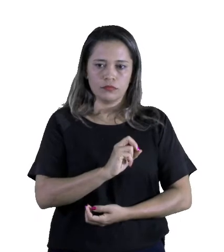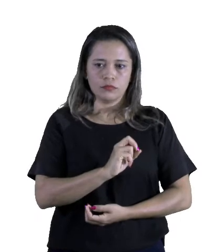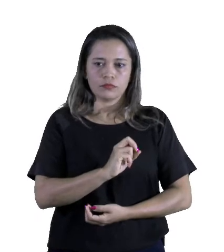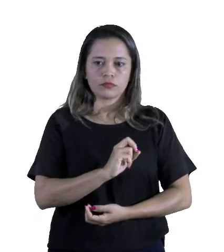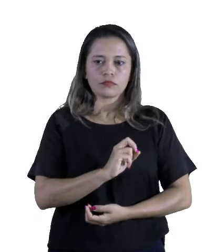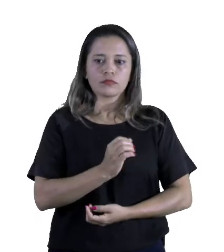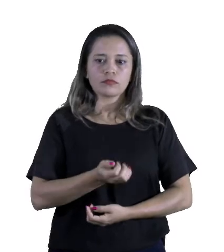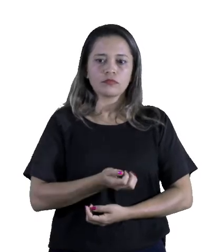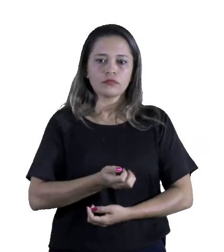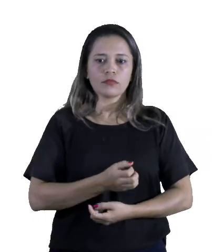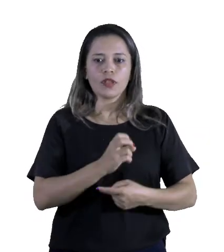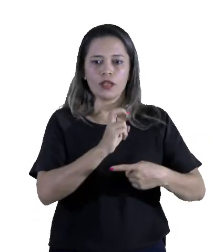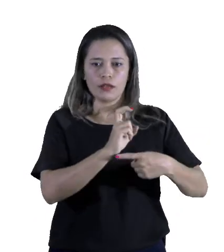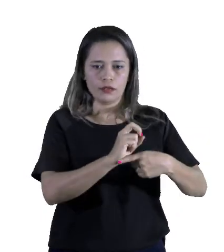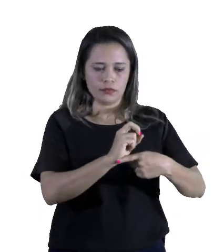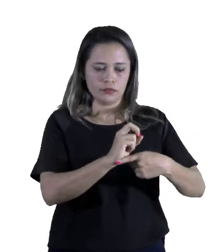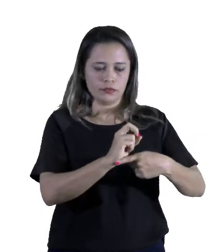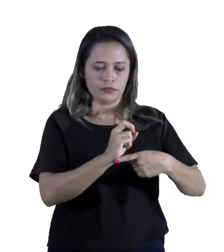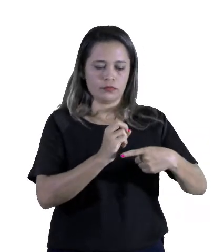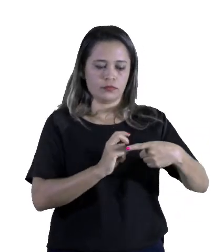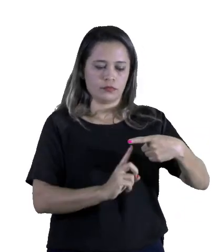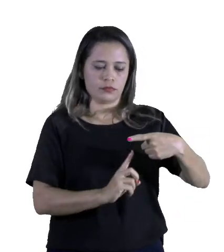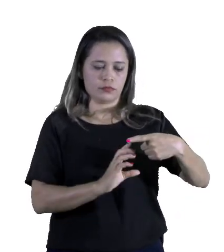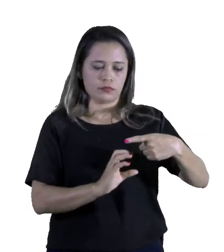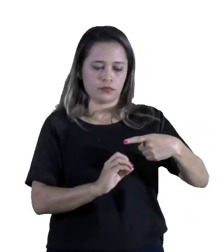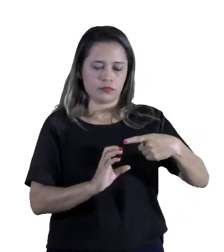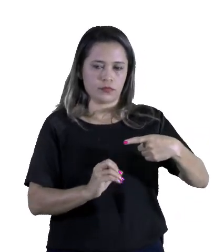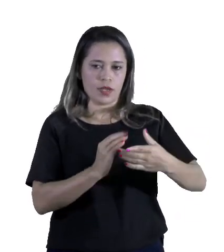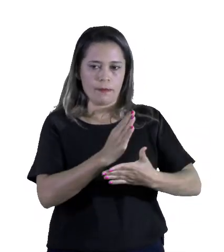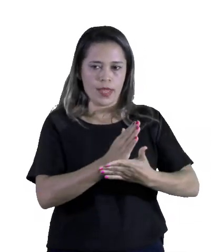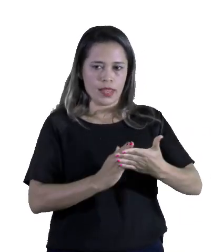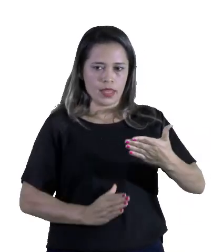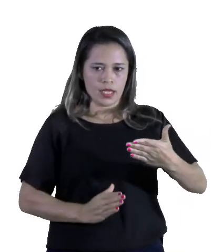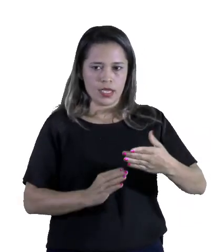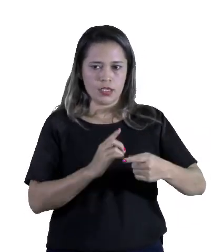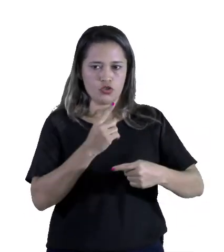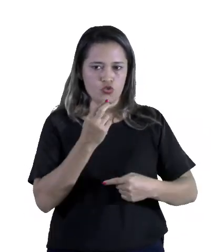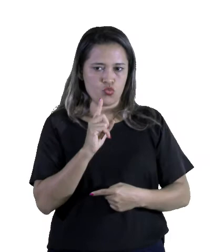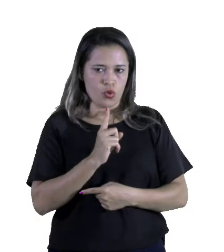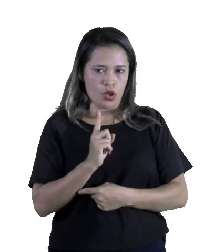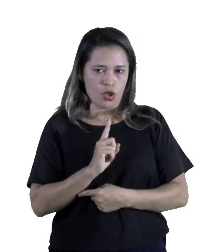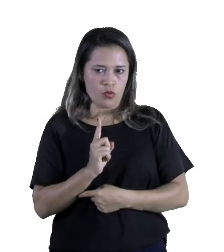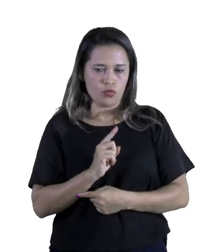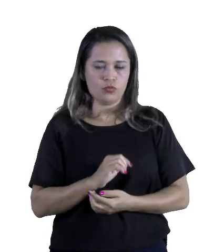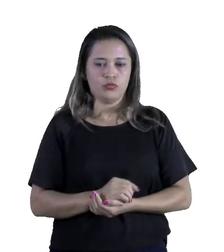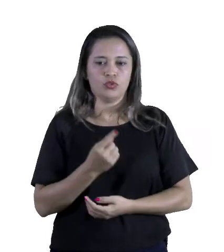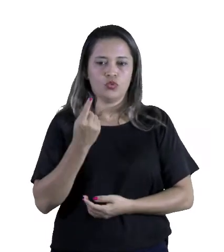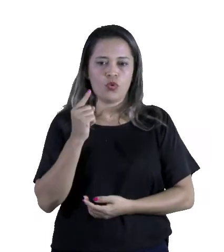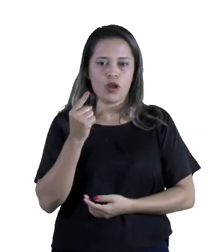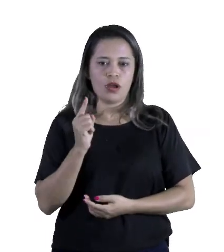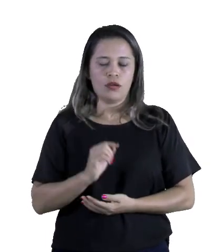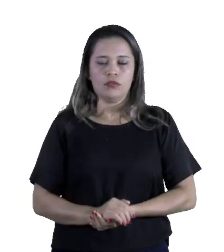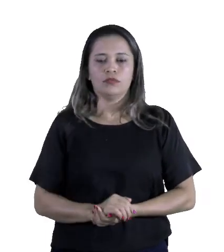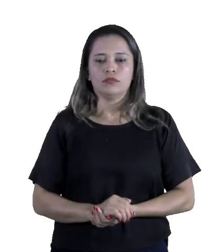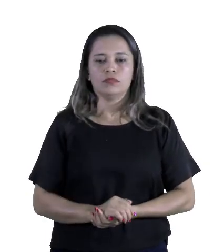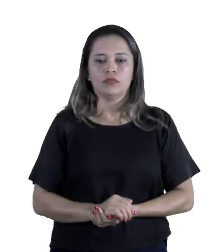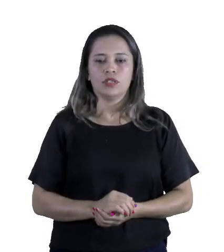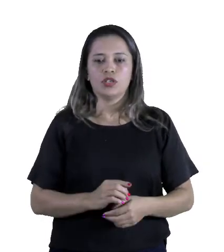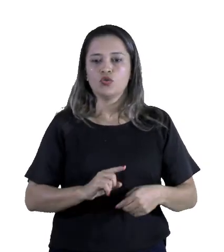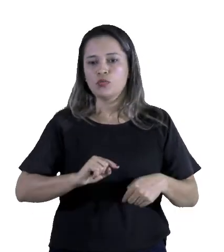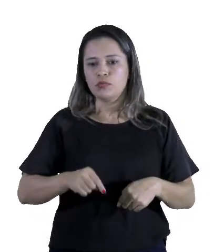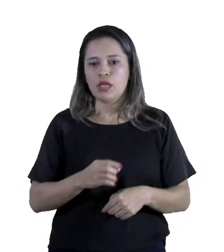é 50 partes de 100, ou seja, a metade de R$1. Em número decimal,